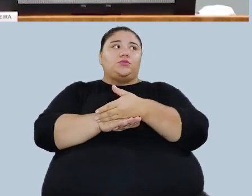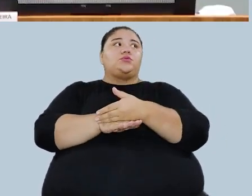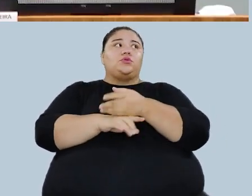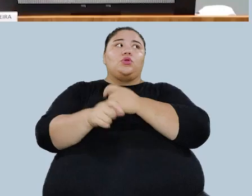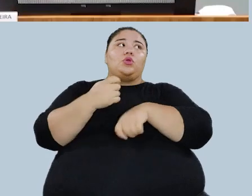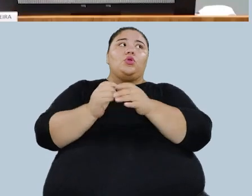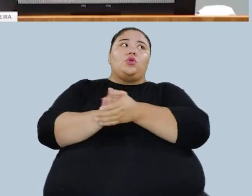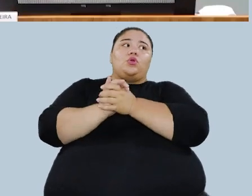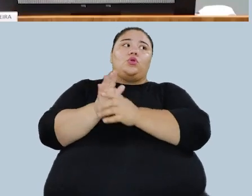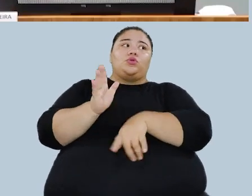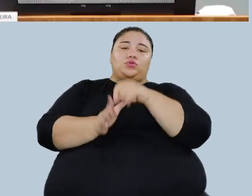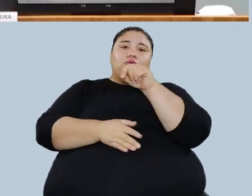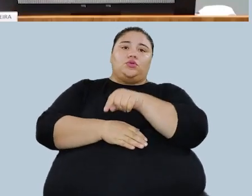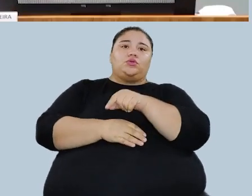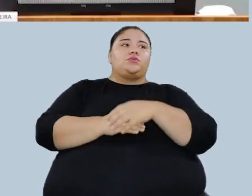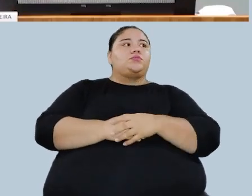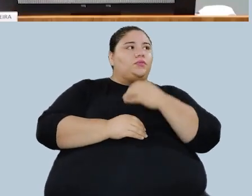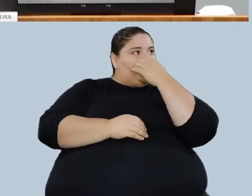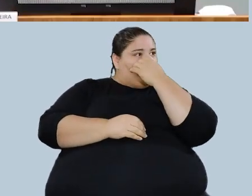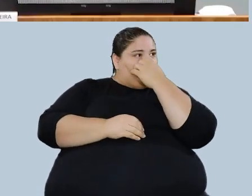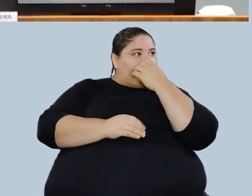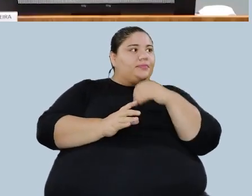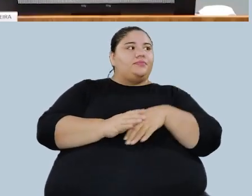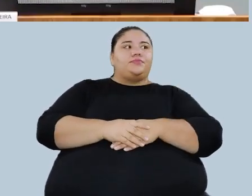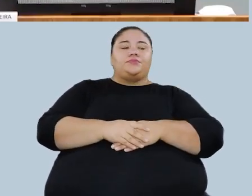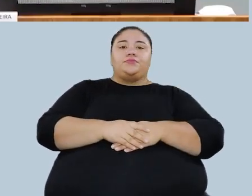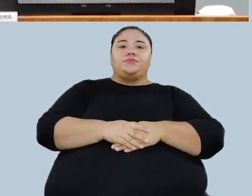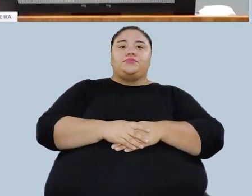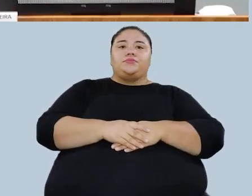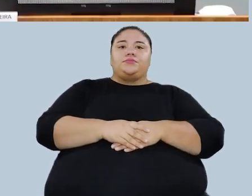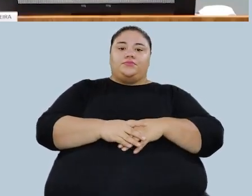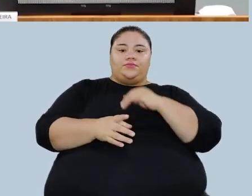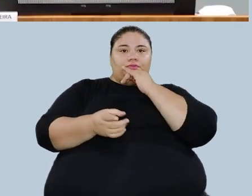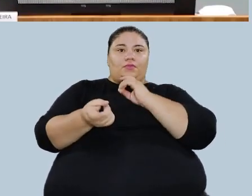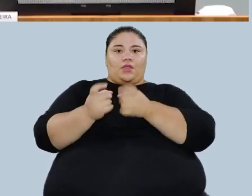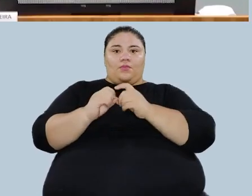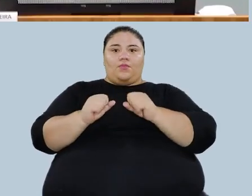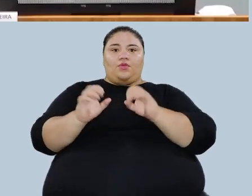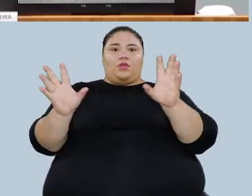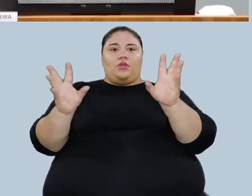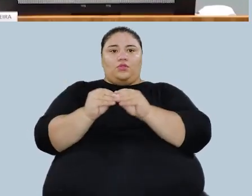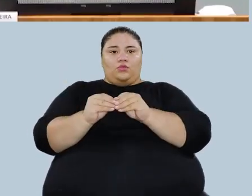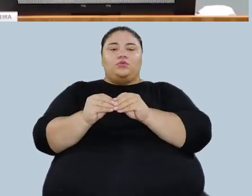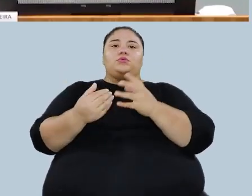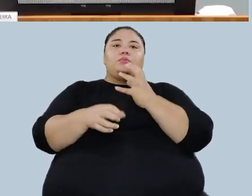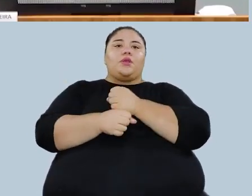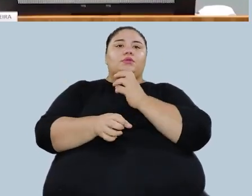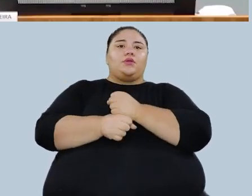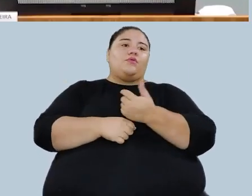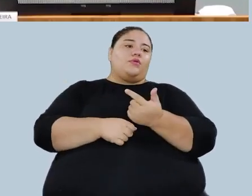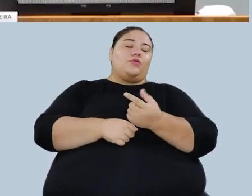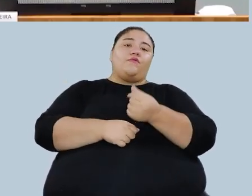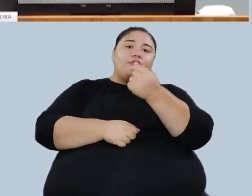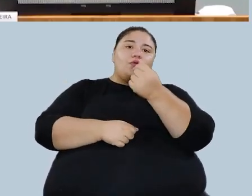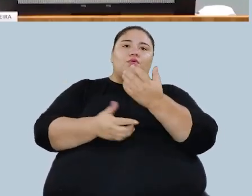grupo de consórcio, também pelo regime de caixa. Né? Então, aqui, a administradora pode deduzir aí da base de cálculo, né,